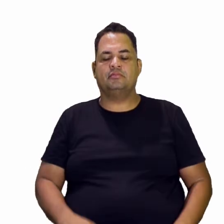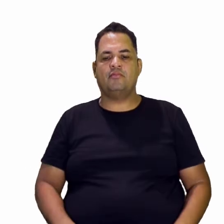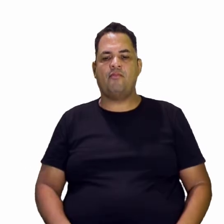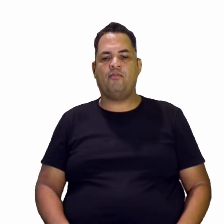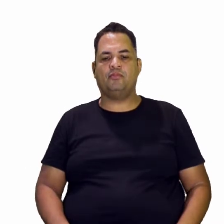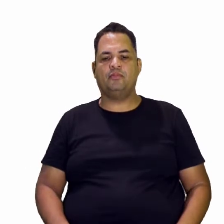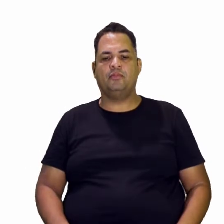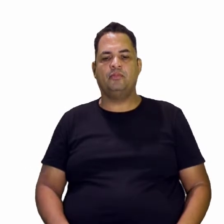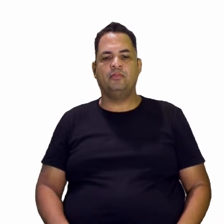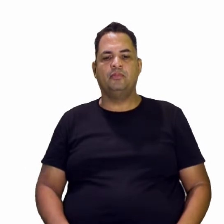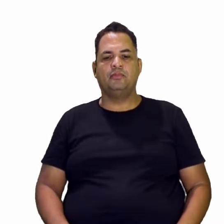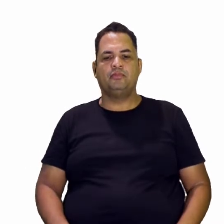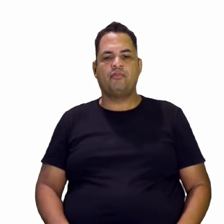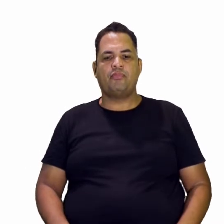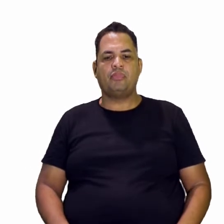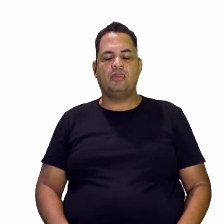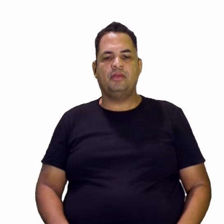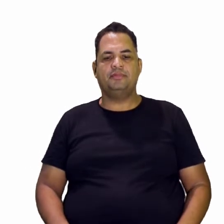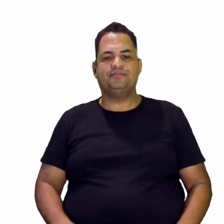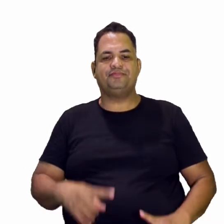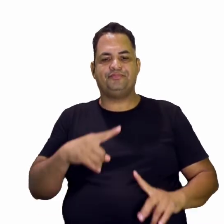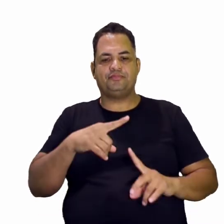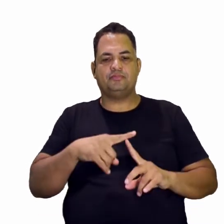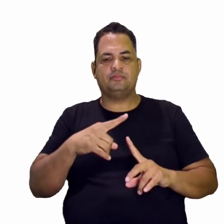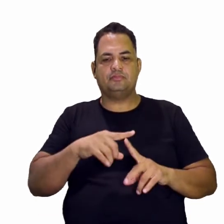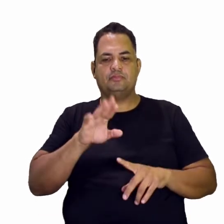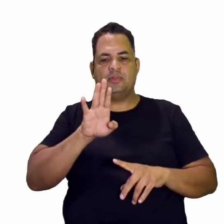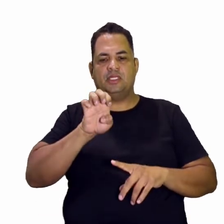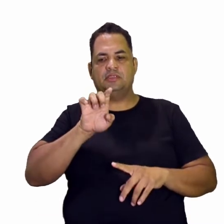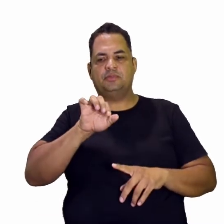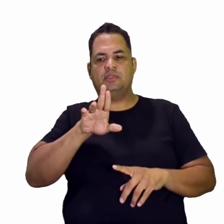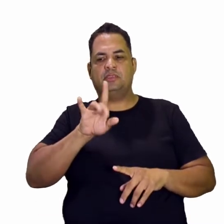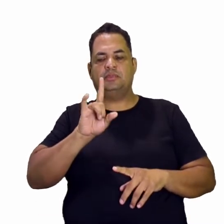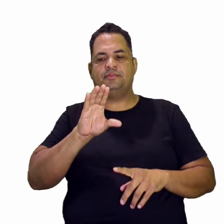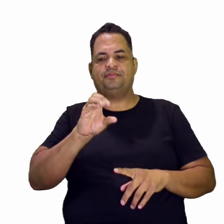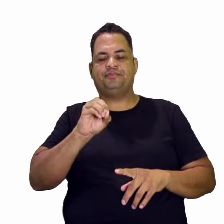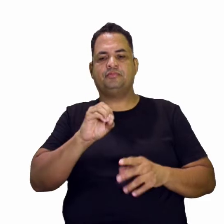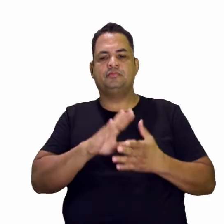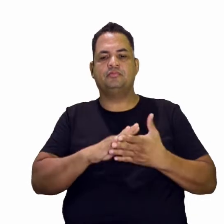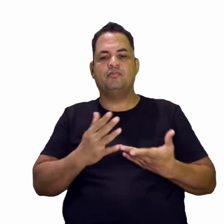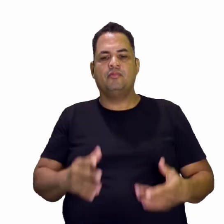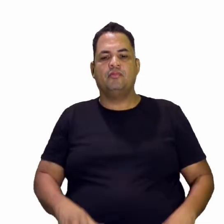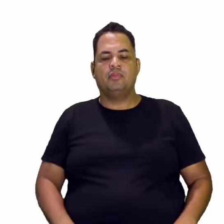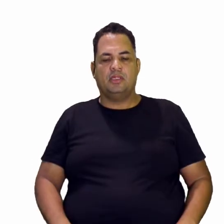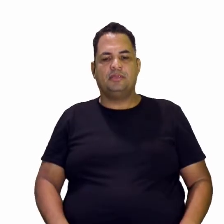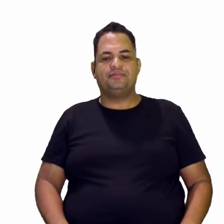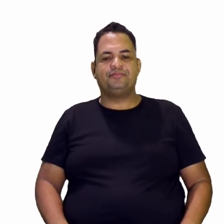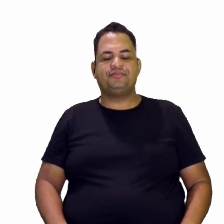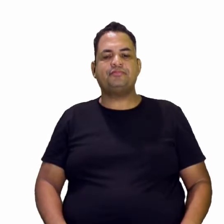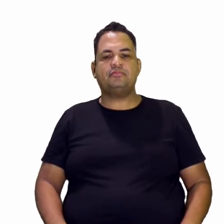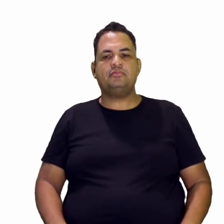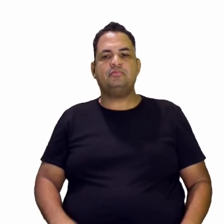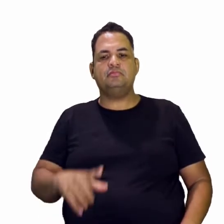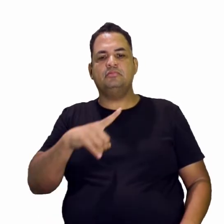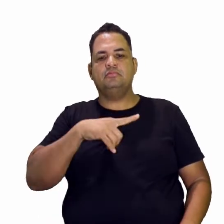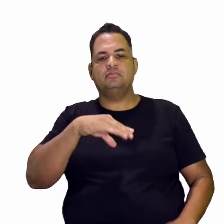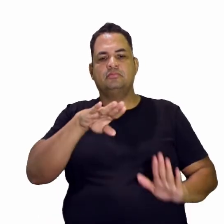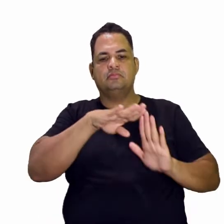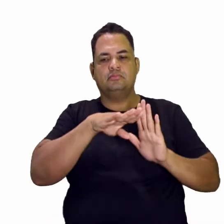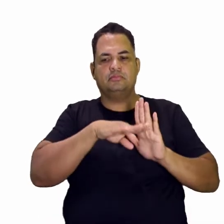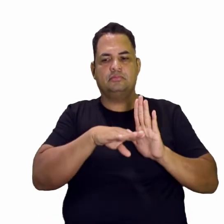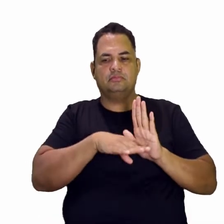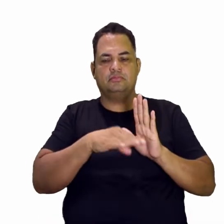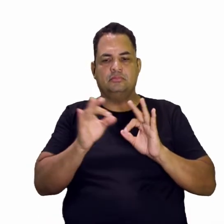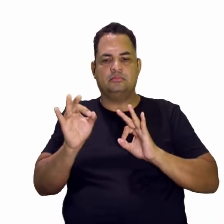leptospirose, tá certo? Aí é o do tipo espirilo, tá bom? O vibrião é um tipo de espirilo, mas aí tem a classificação, que